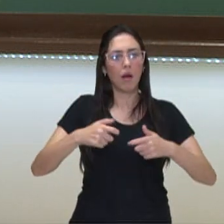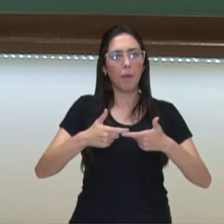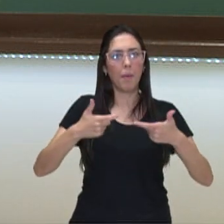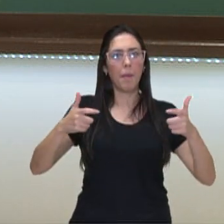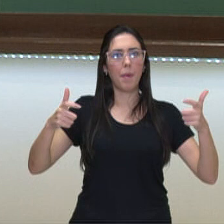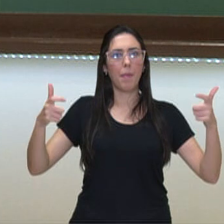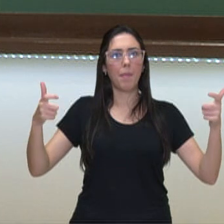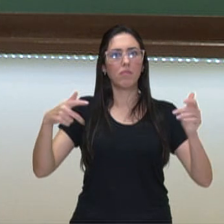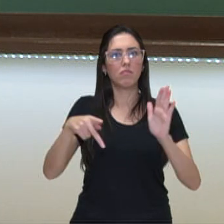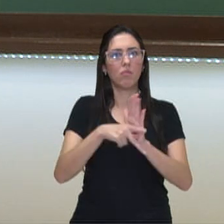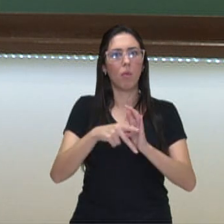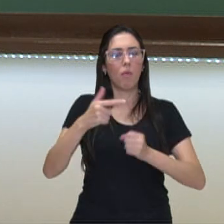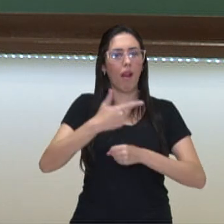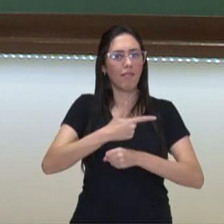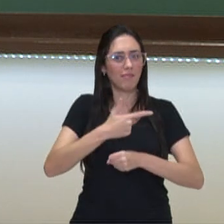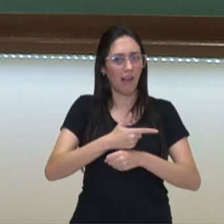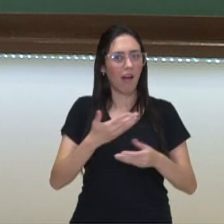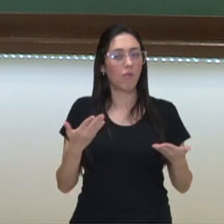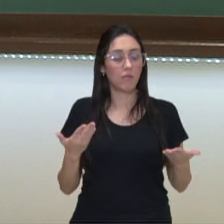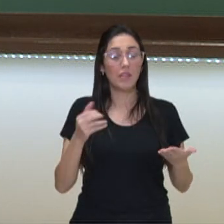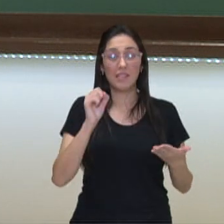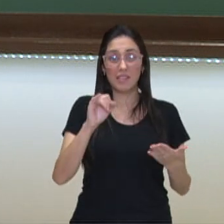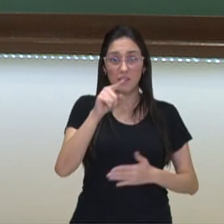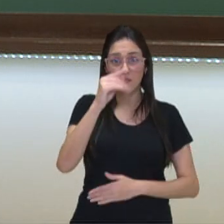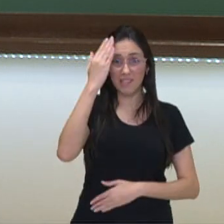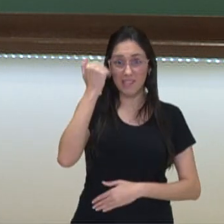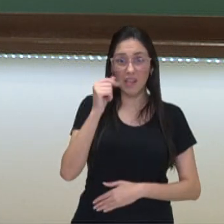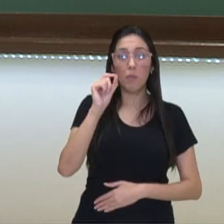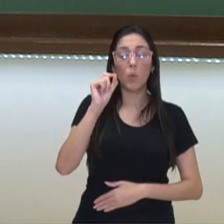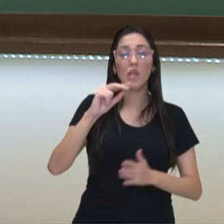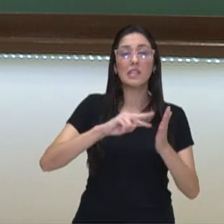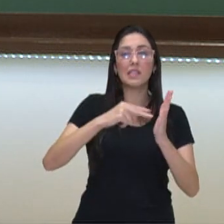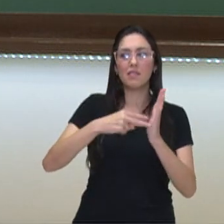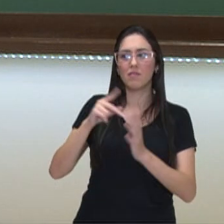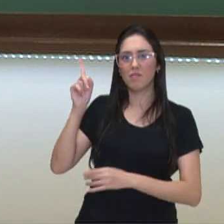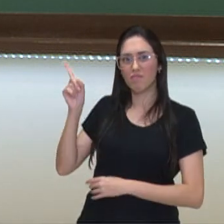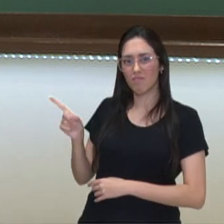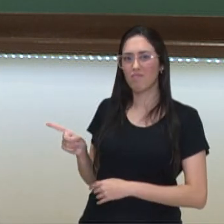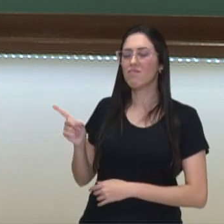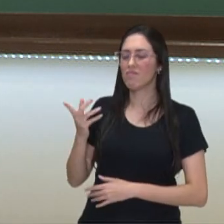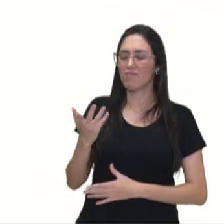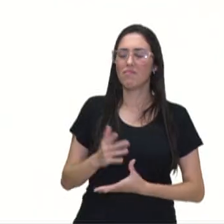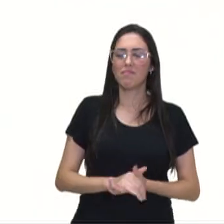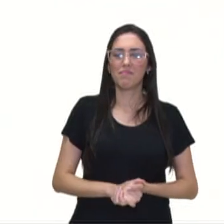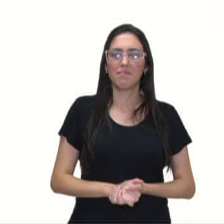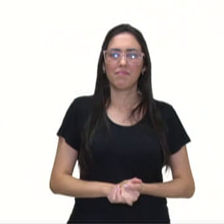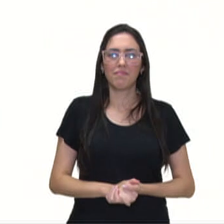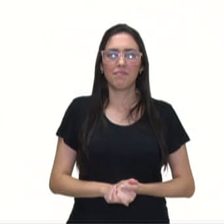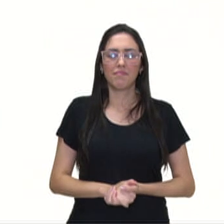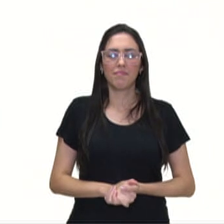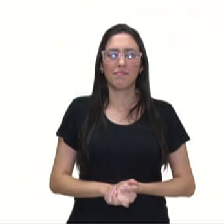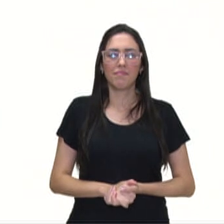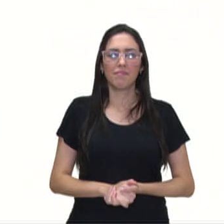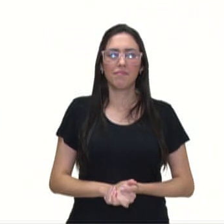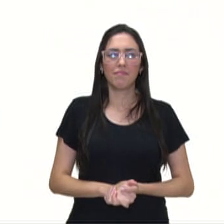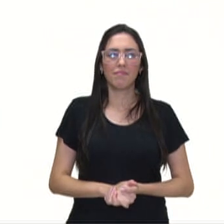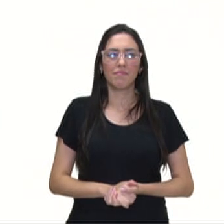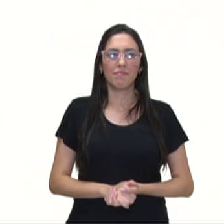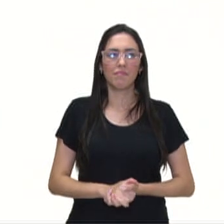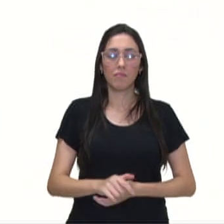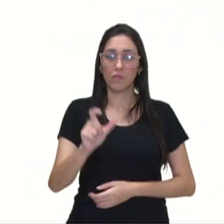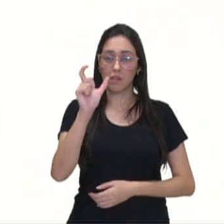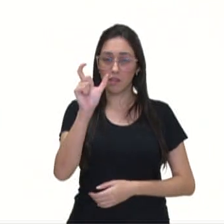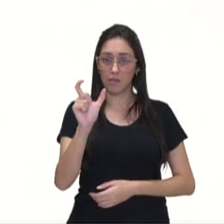e muito, se você souber o que são esses afixos aqui. Os nomes prefixo